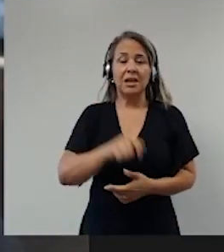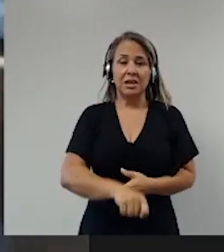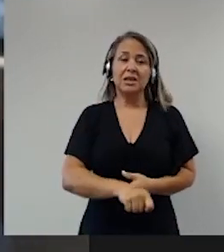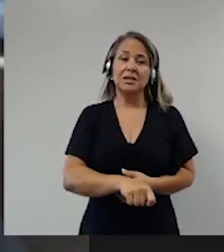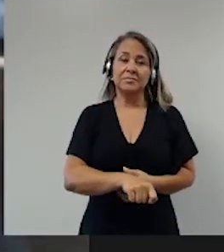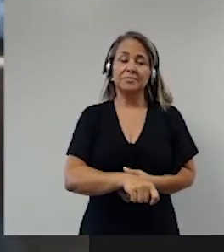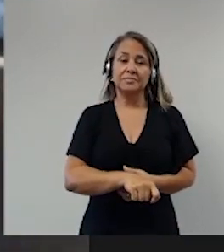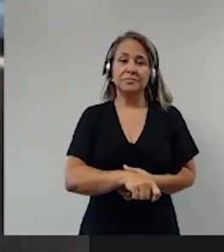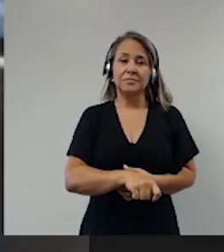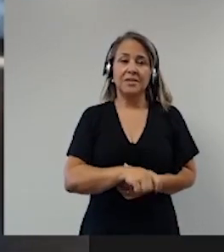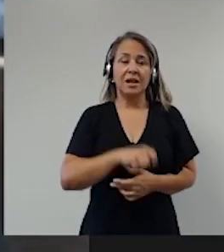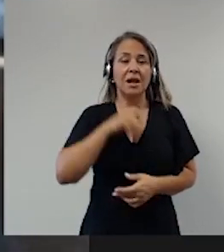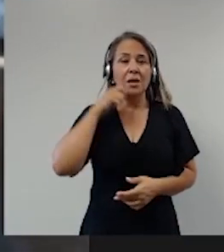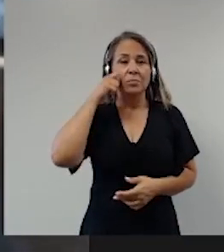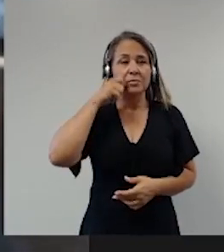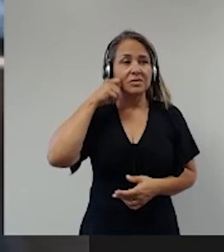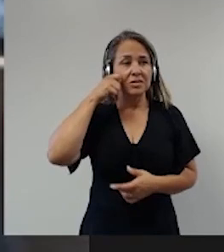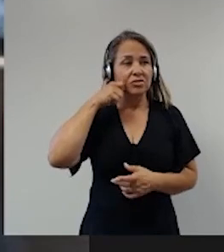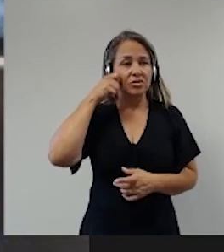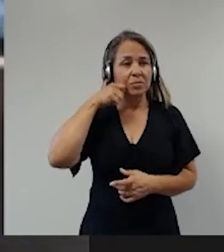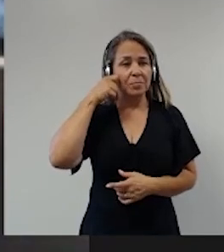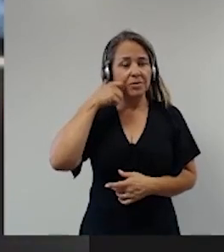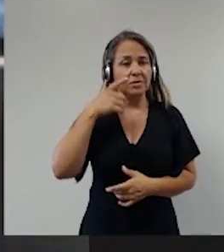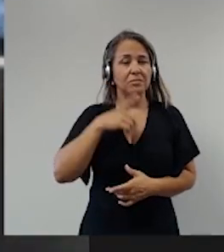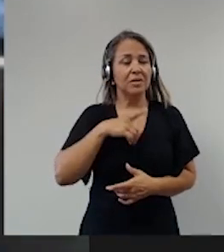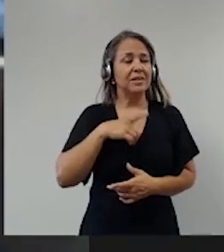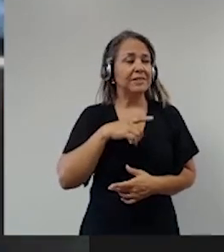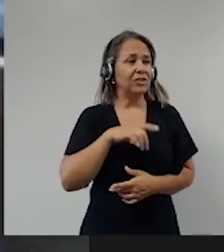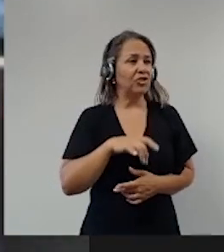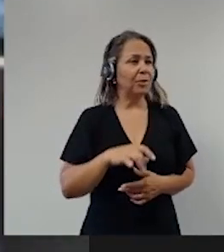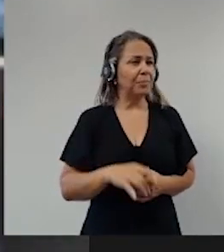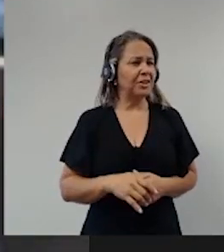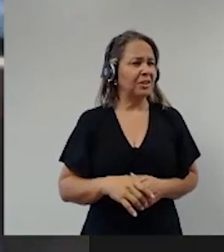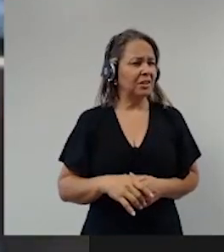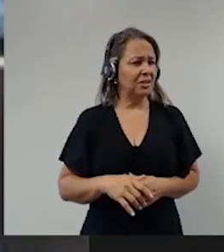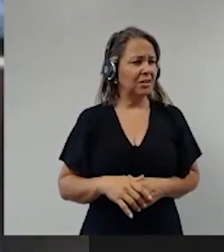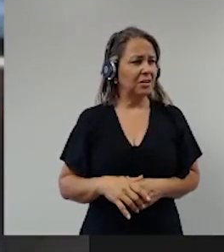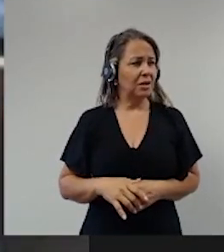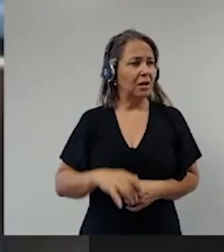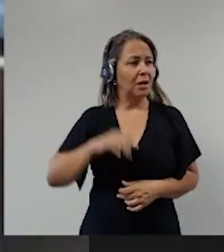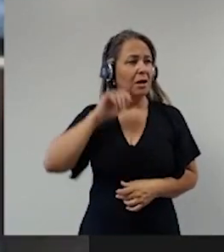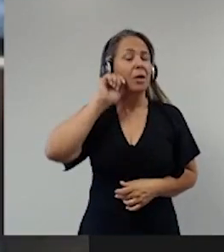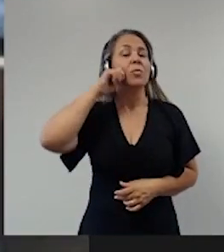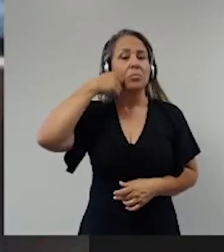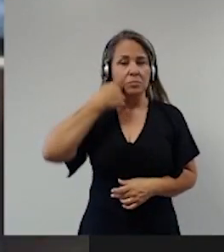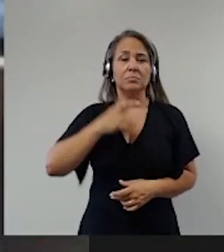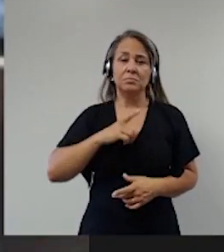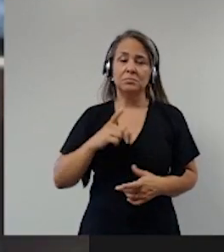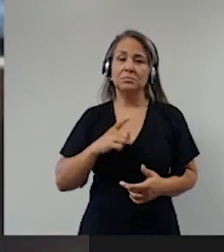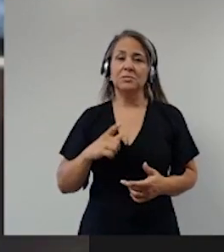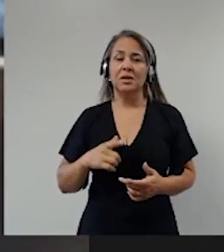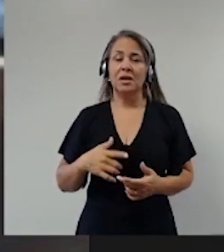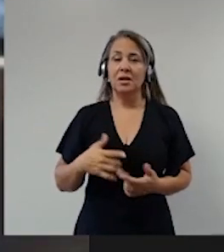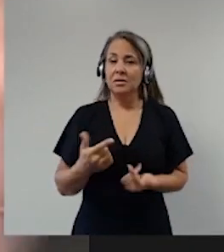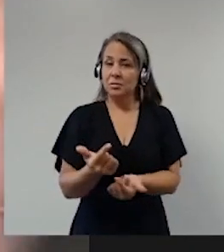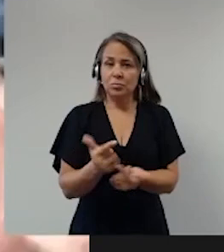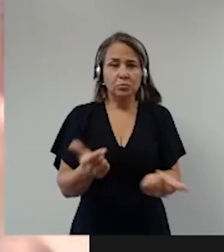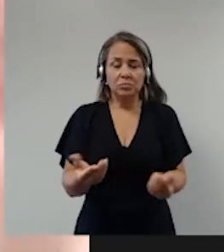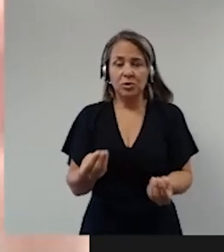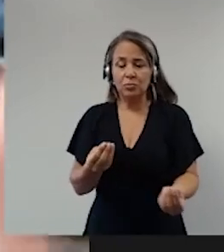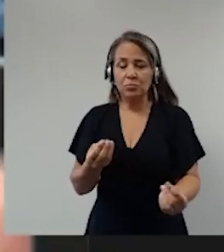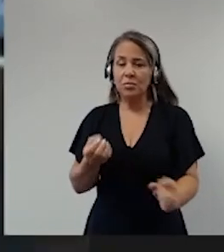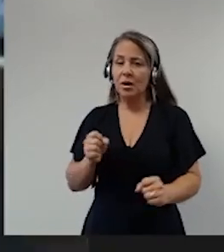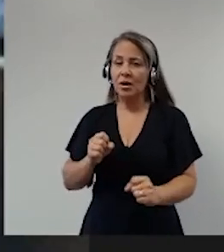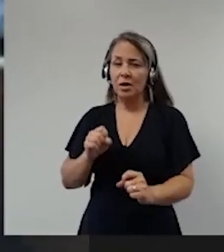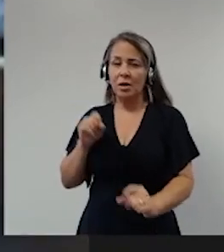disso, tem municípios que há bastante recursos e sequer há uma